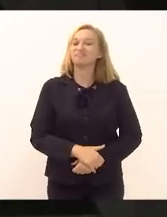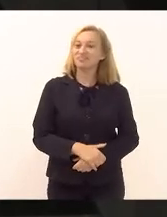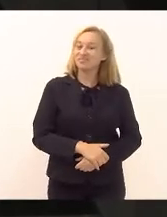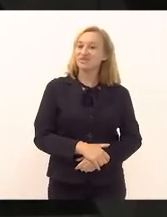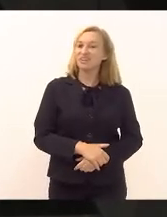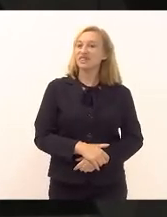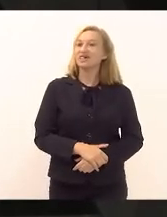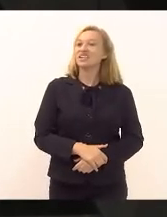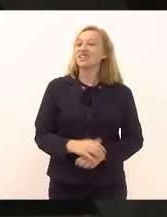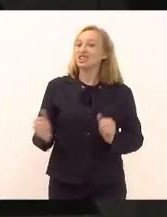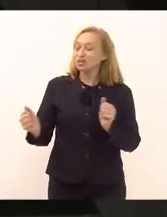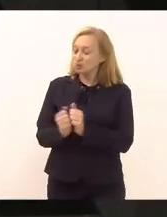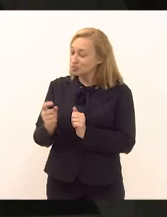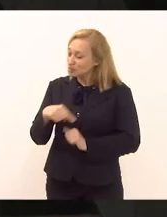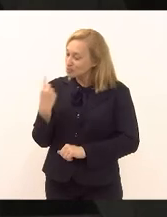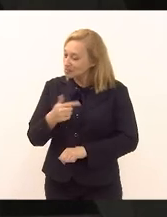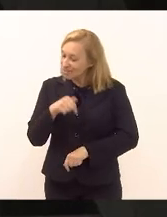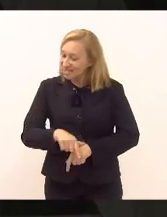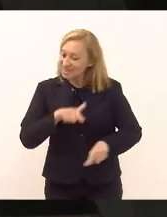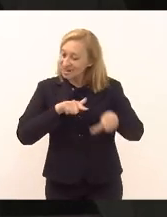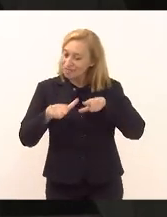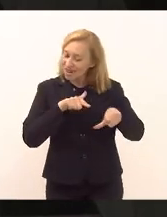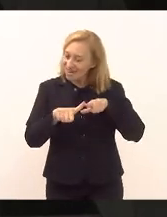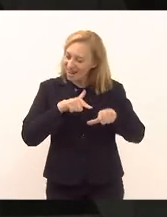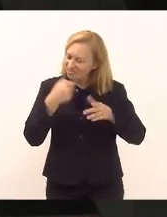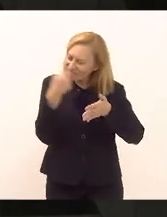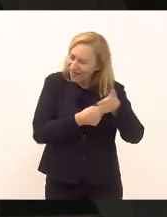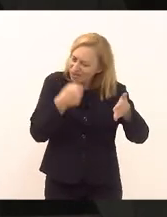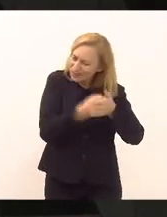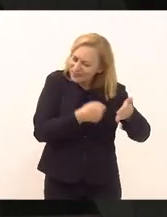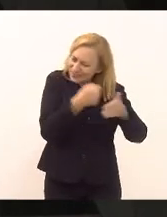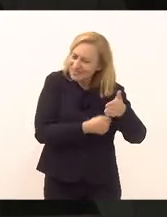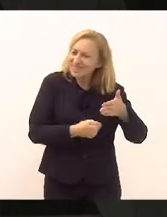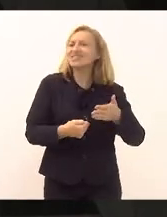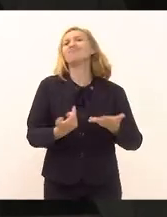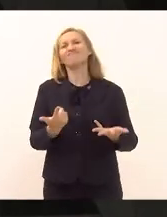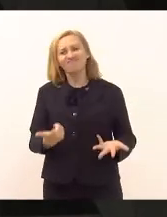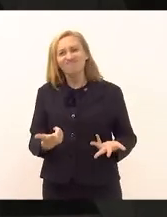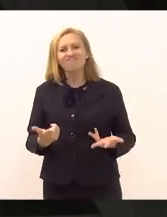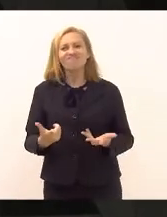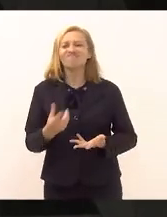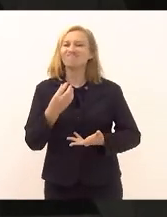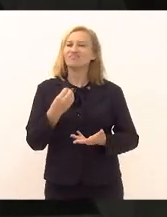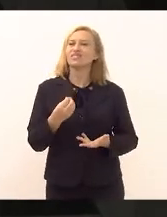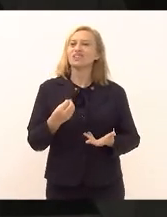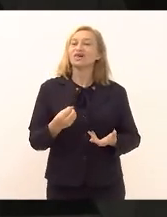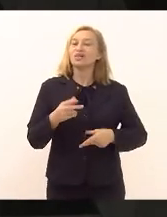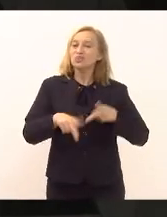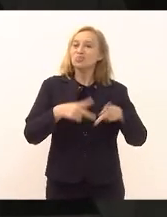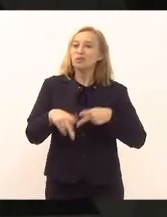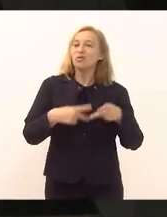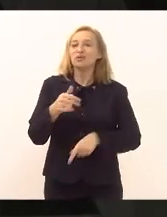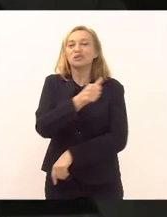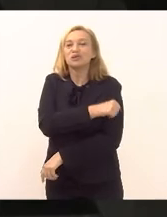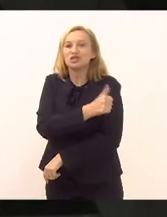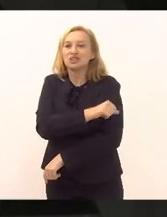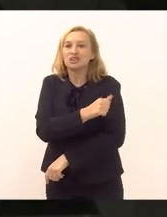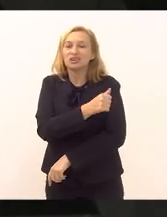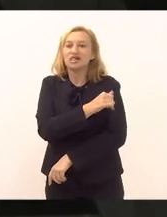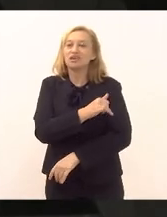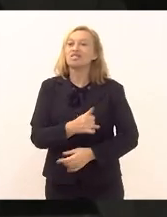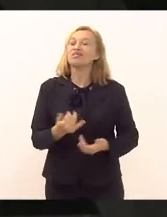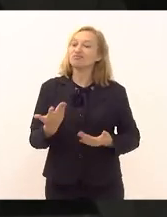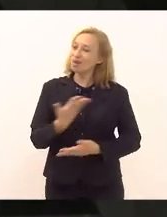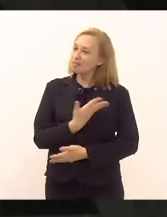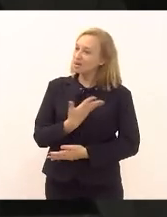divide conosco aqui o plenário da Alerj, combativa, aguerrida, enfim, uma grande lutadora das boas causas do povo do Rio de Janeiro, e para o meu